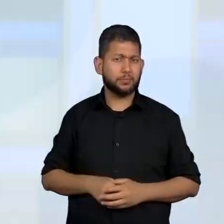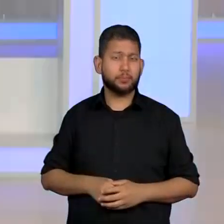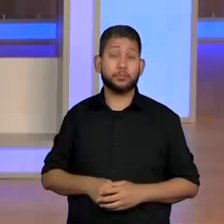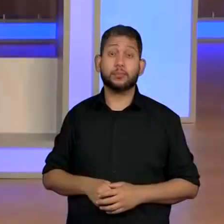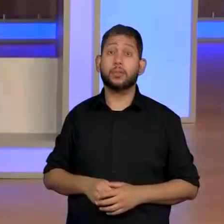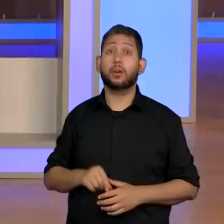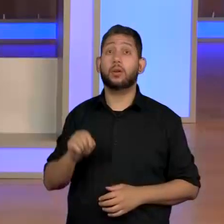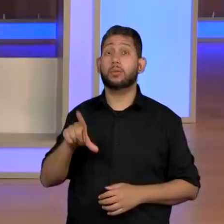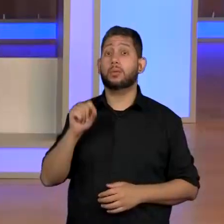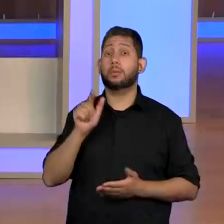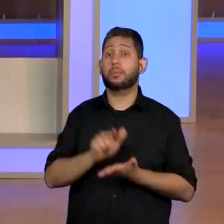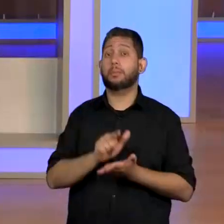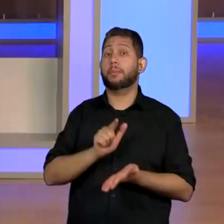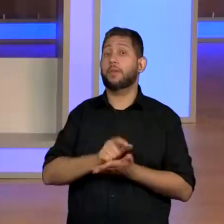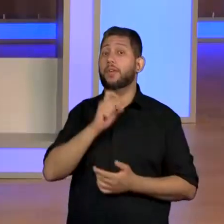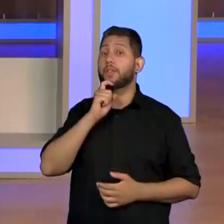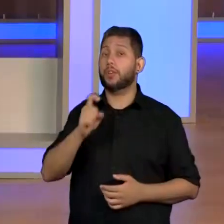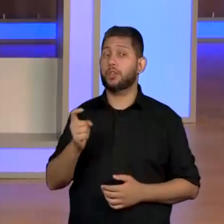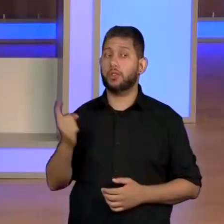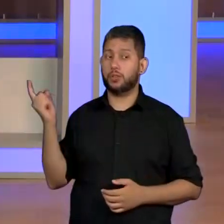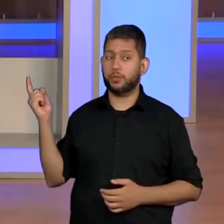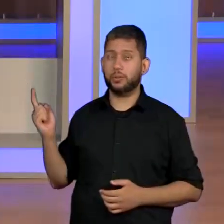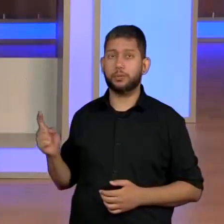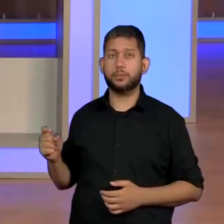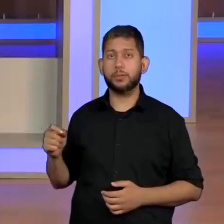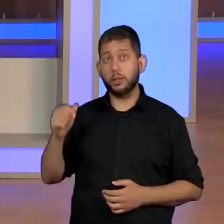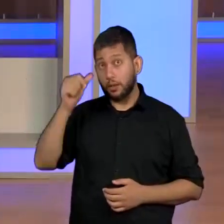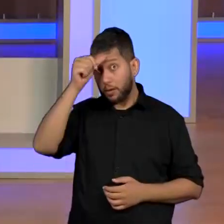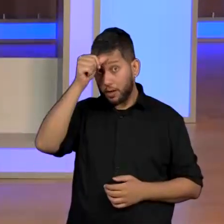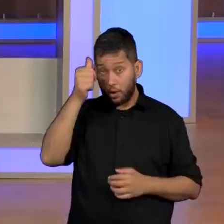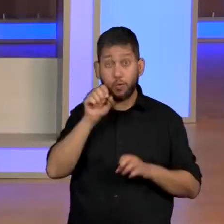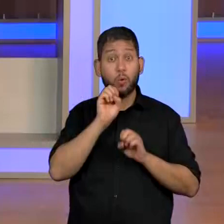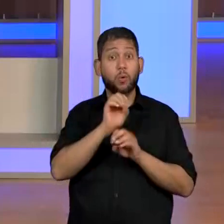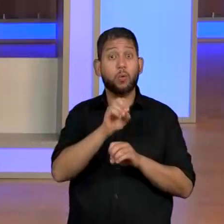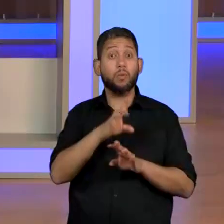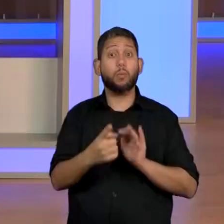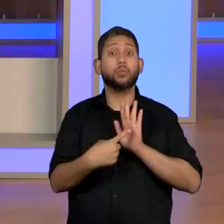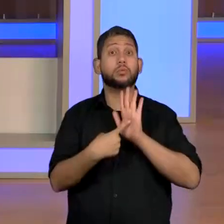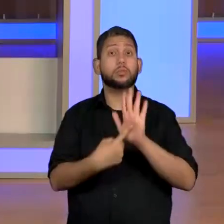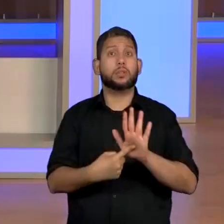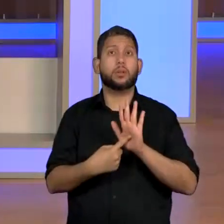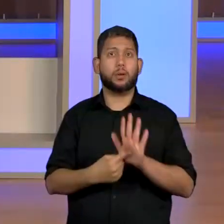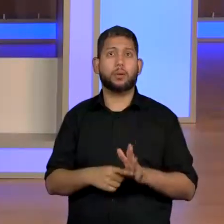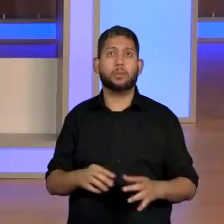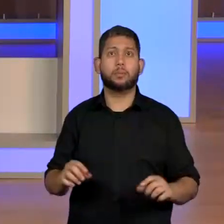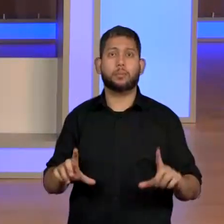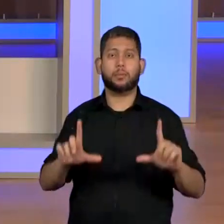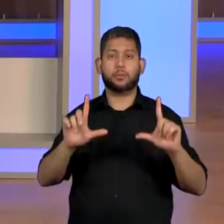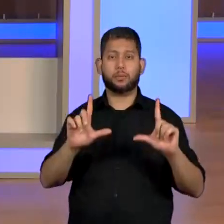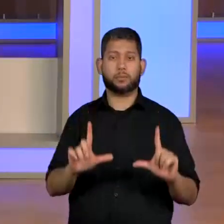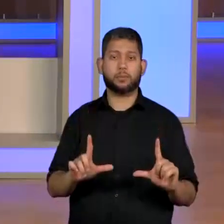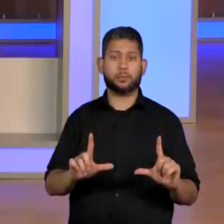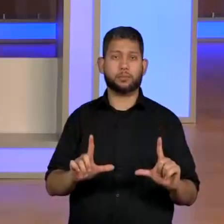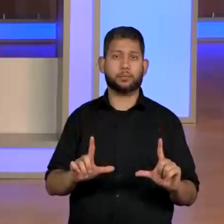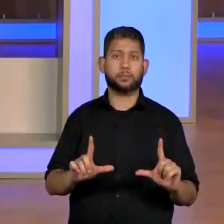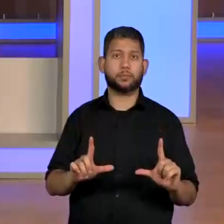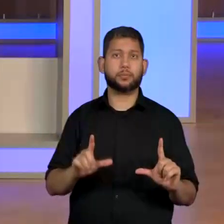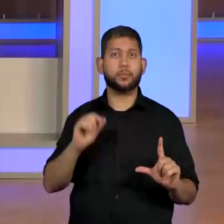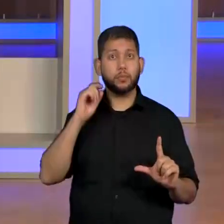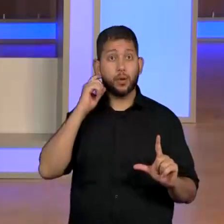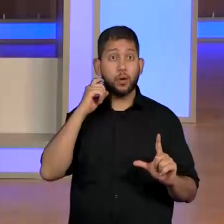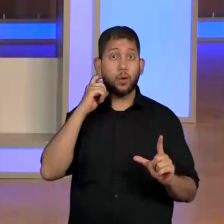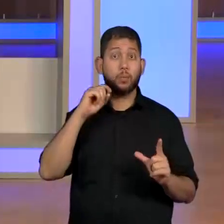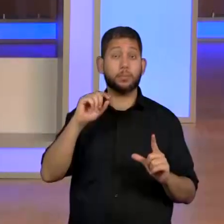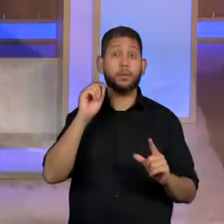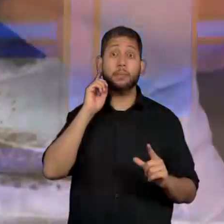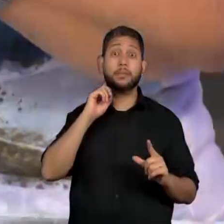o papel Verde Ok eu vou tentar fazer também você quer que eu vou mostrando como faz sim claro professora então você pode pegar uma folha de sulfite a gente tem que transformar